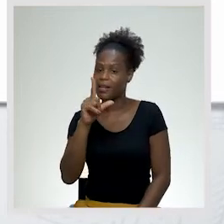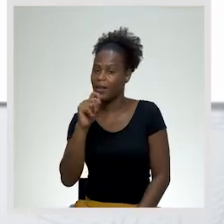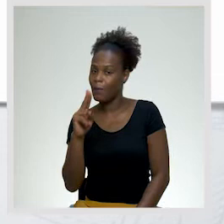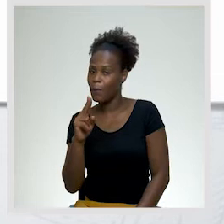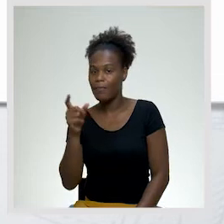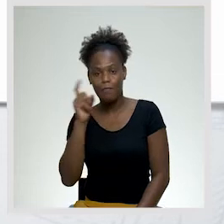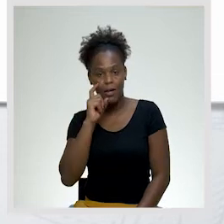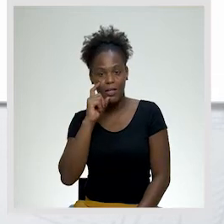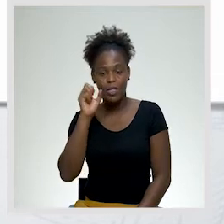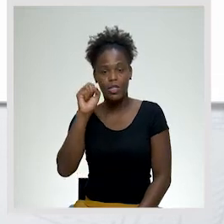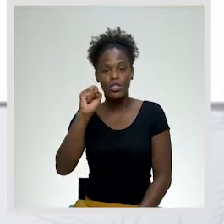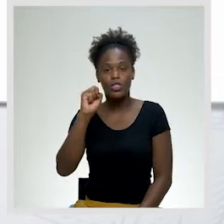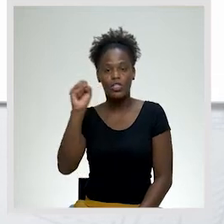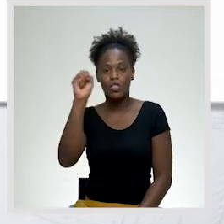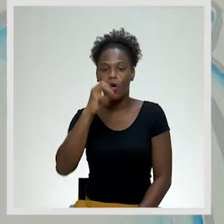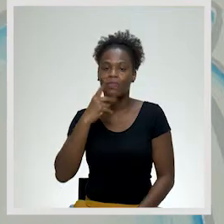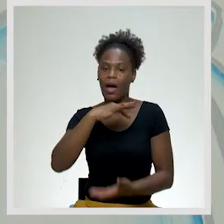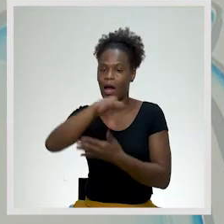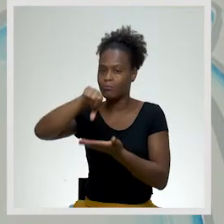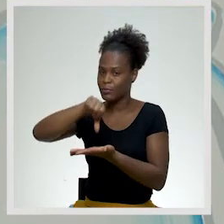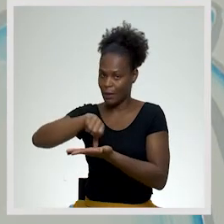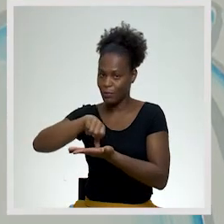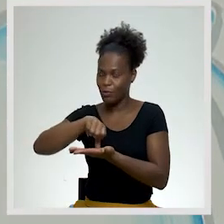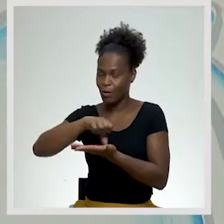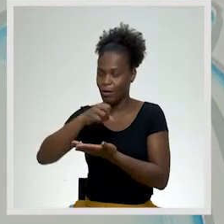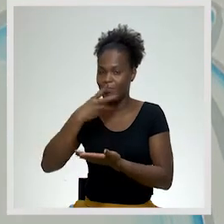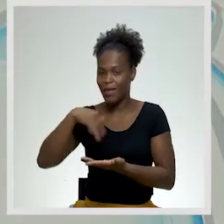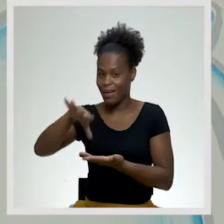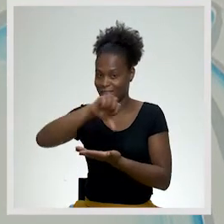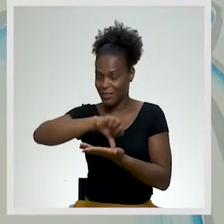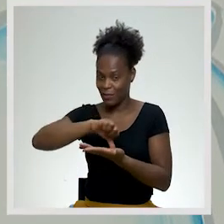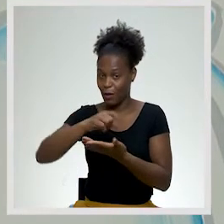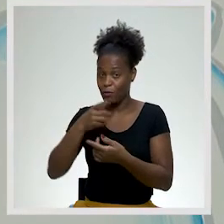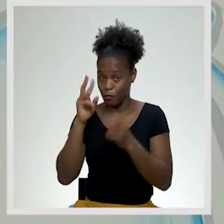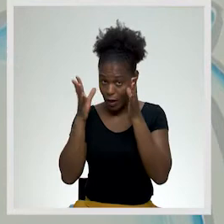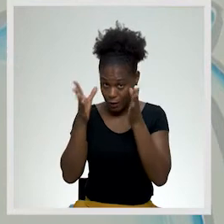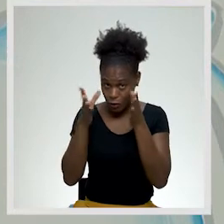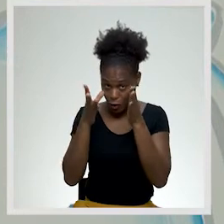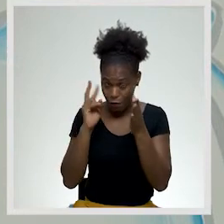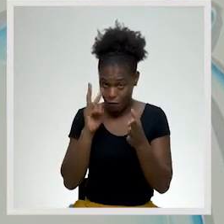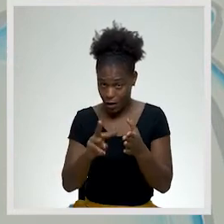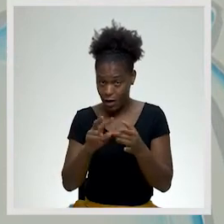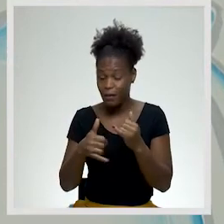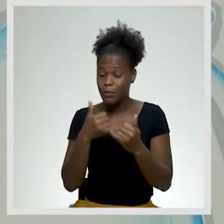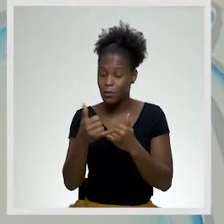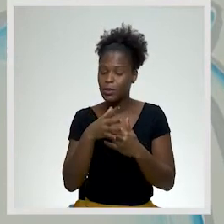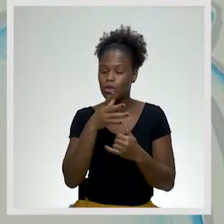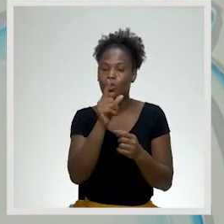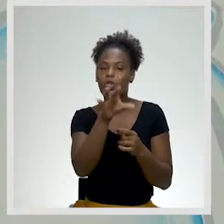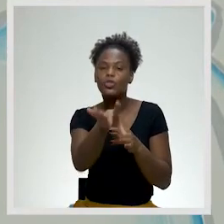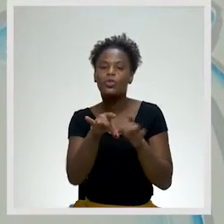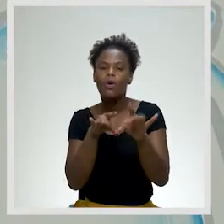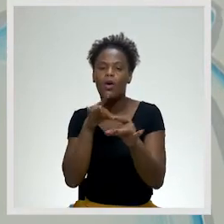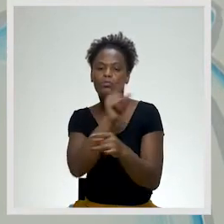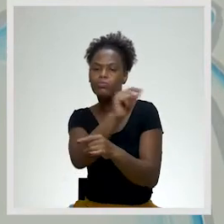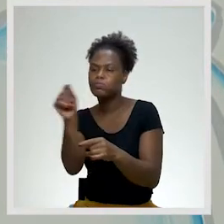do geocentrismo. Prestem bem atenção nas afirmações e então selecionem